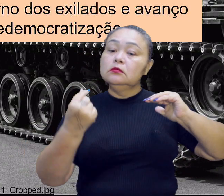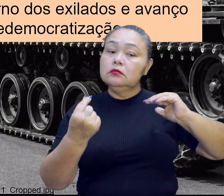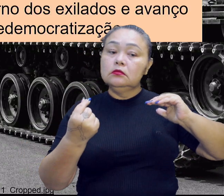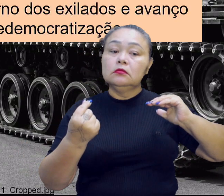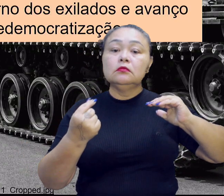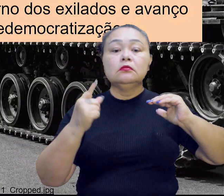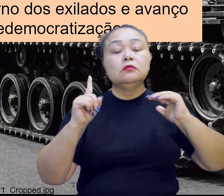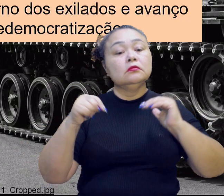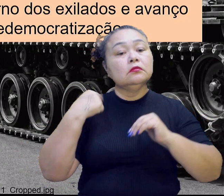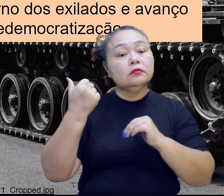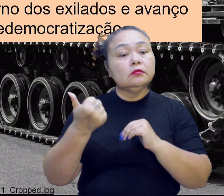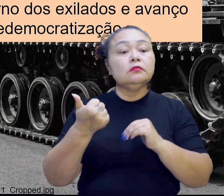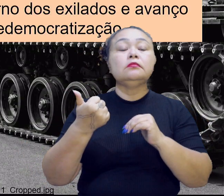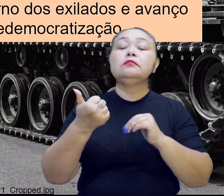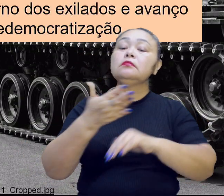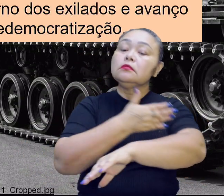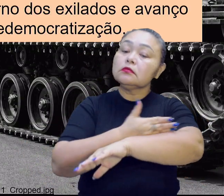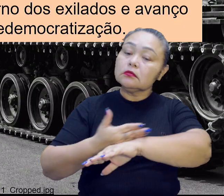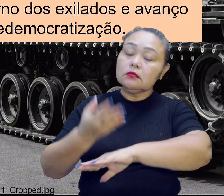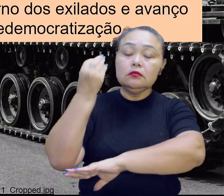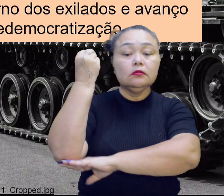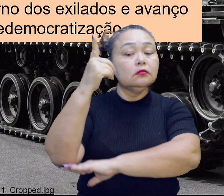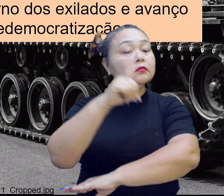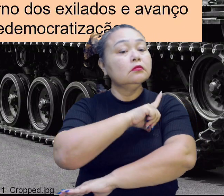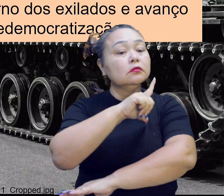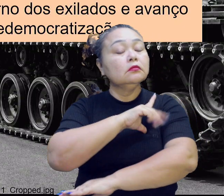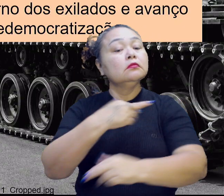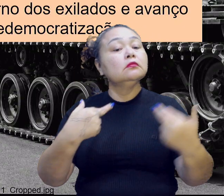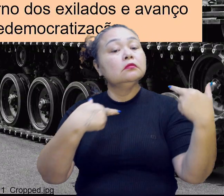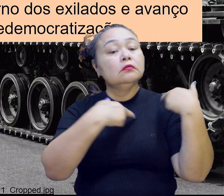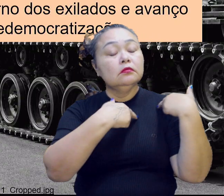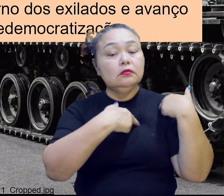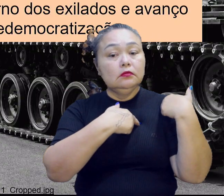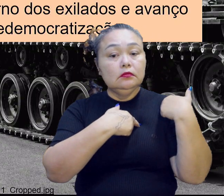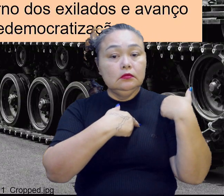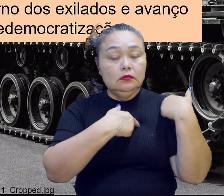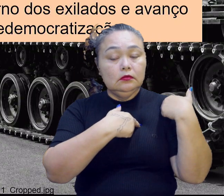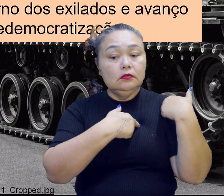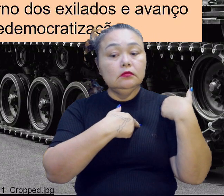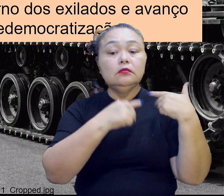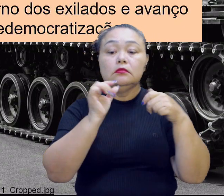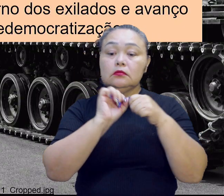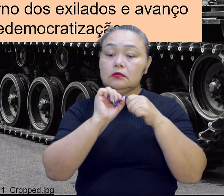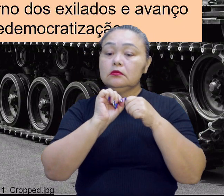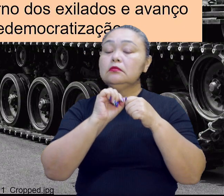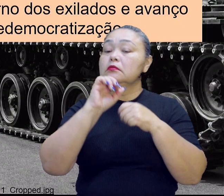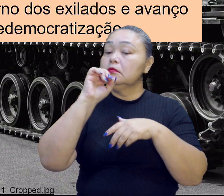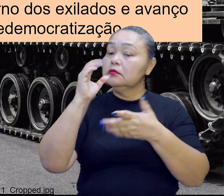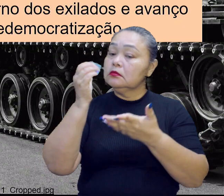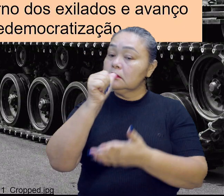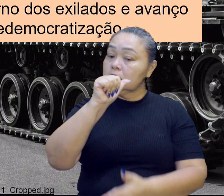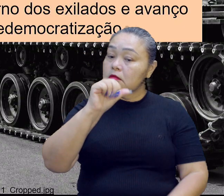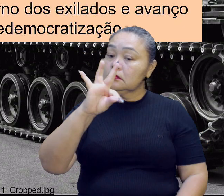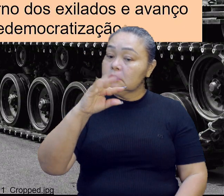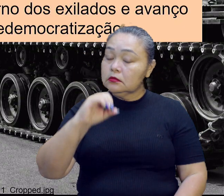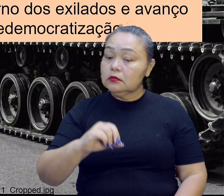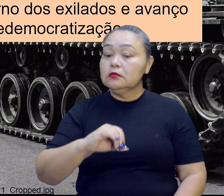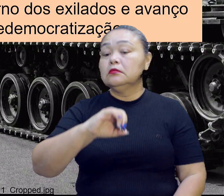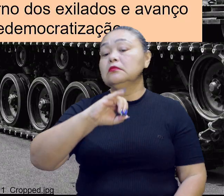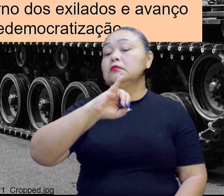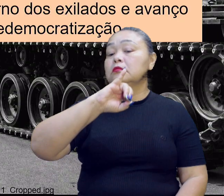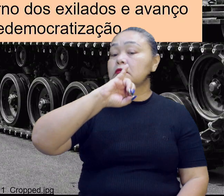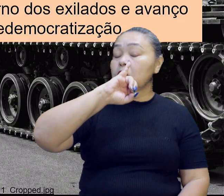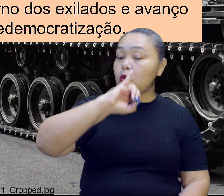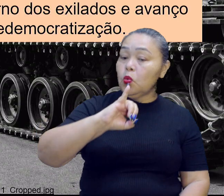economia. Então, Castelo Branco, ele vai ser responsável pelos atos institucionais, o ato 1,